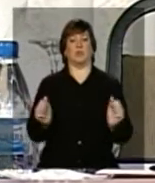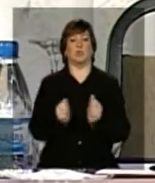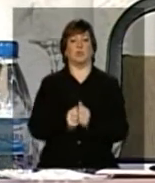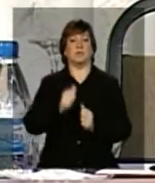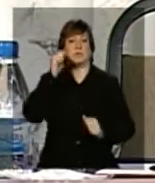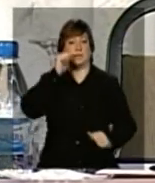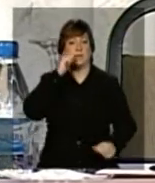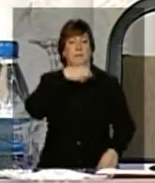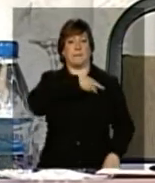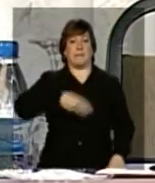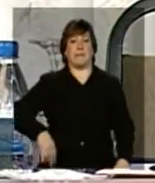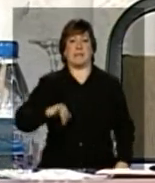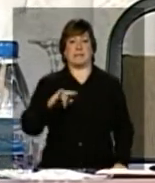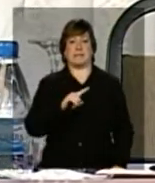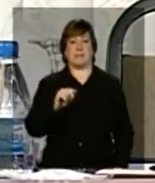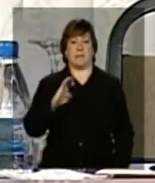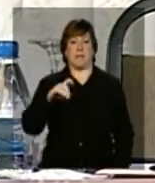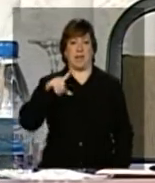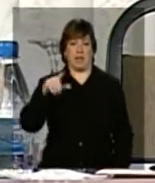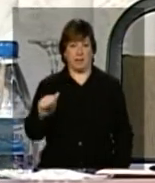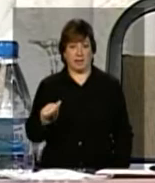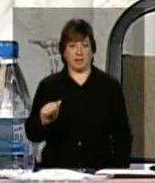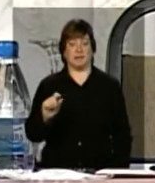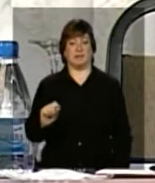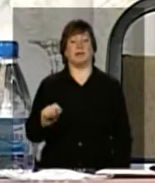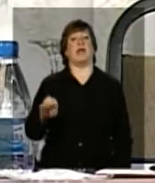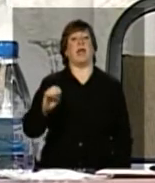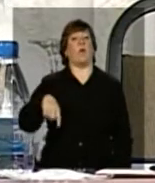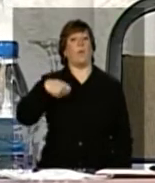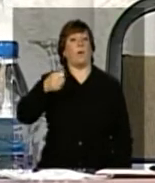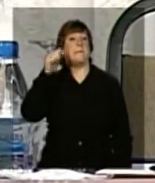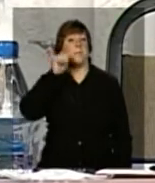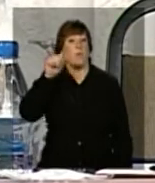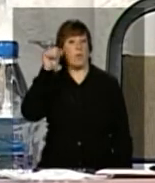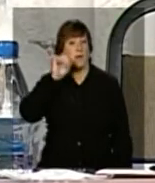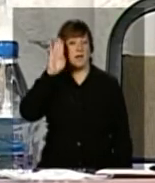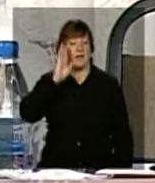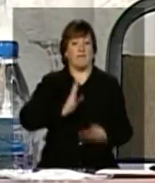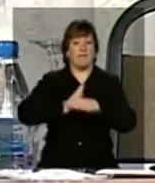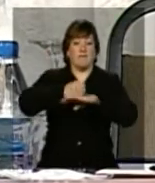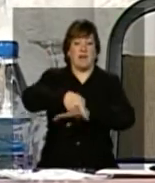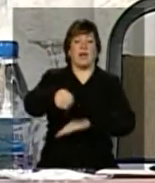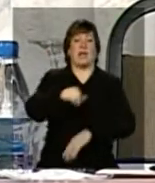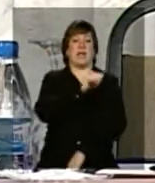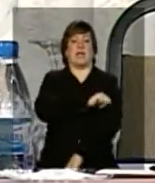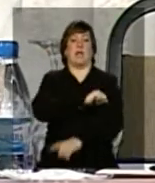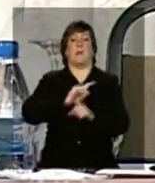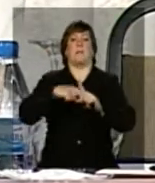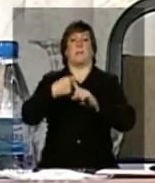ministra Isabela Teixeira, que é Mulheres em Direção a Rio Mais 20.